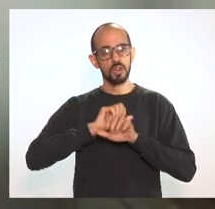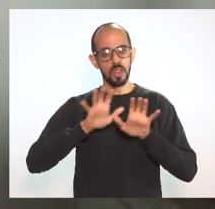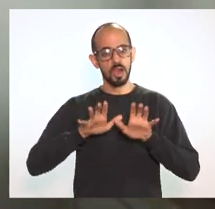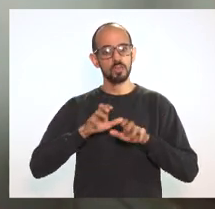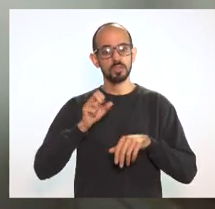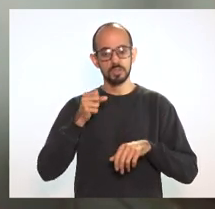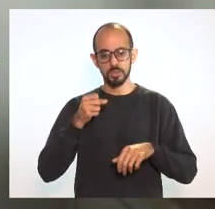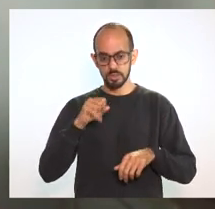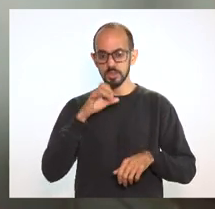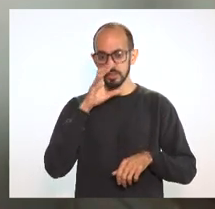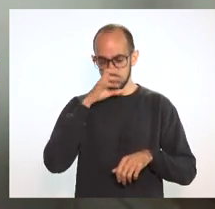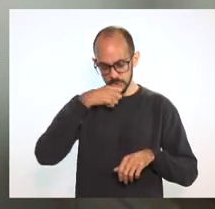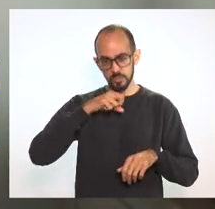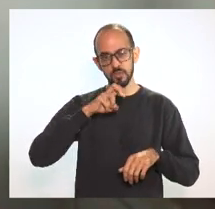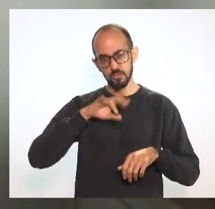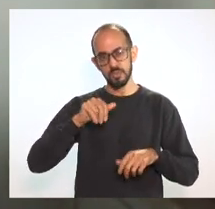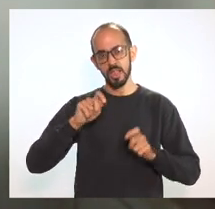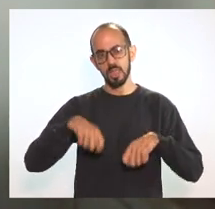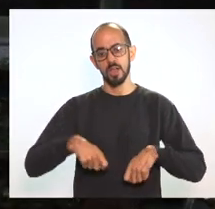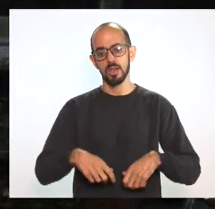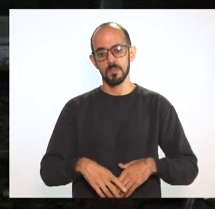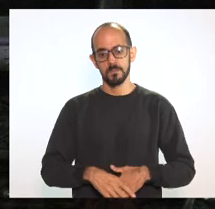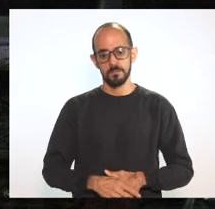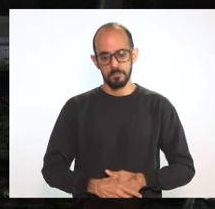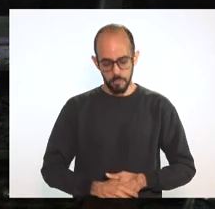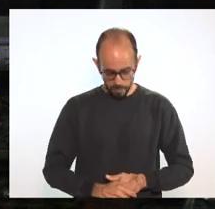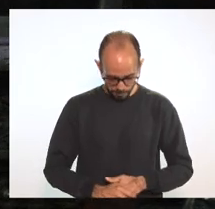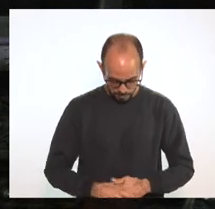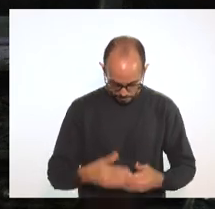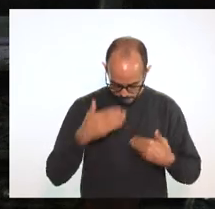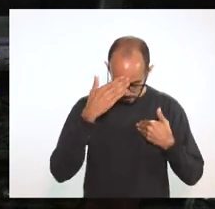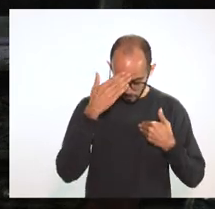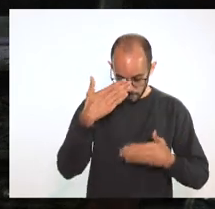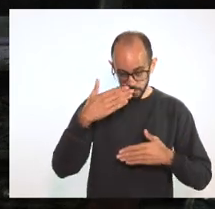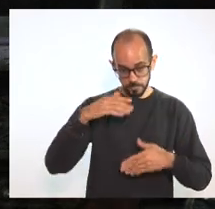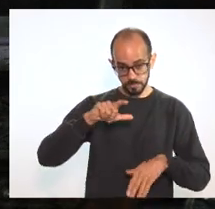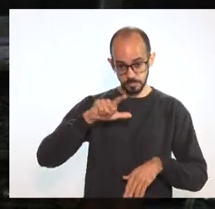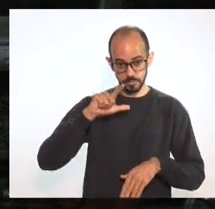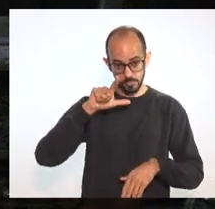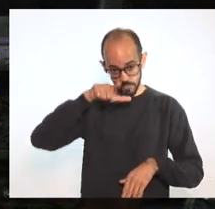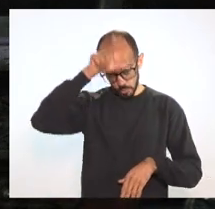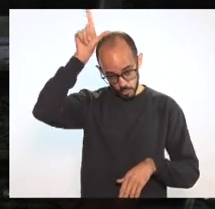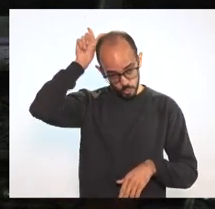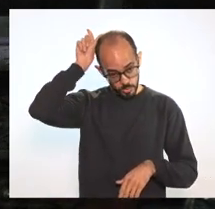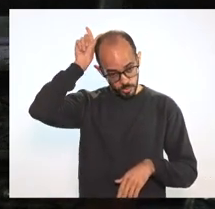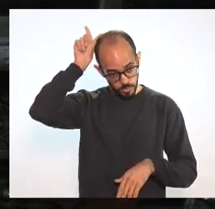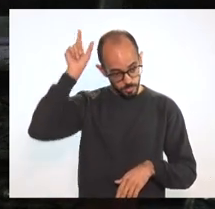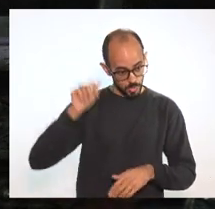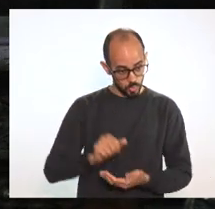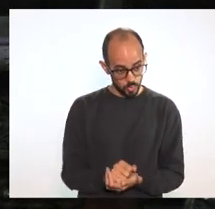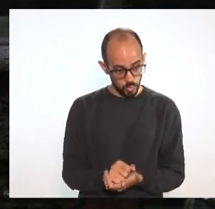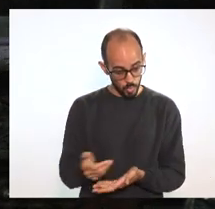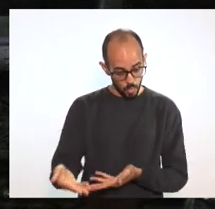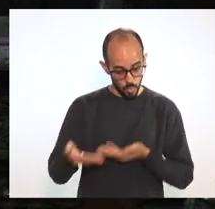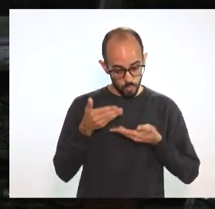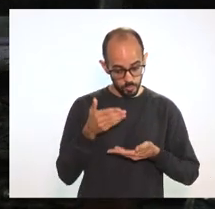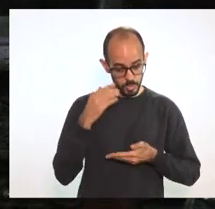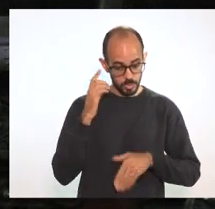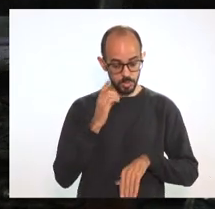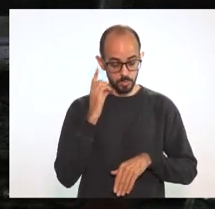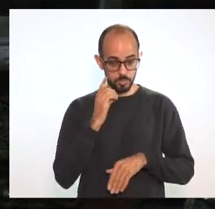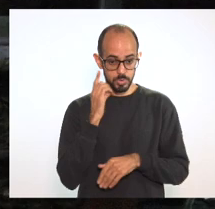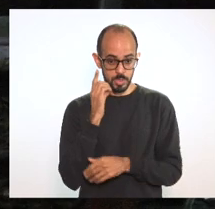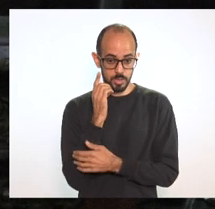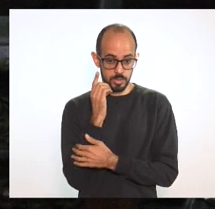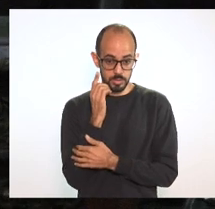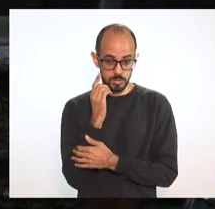serão. Muito obrigado, senhora presidente. Muito obrigada, deputado Luiz Paulo. Convido a deputada, na verdade,